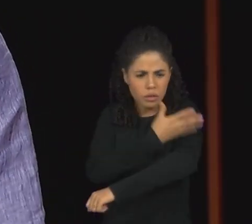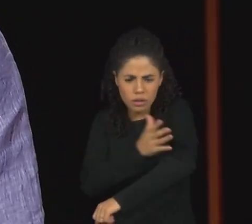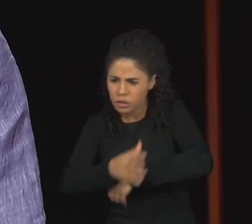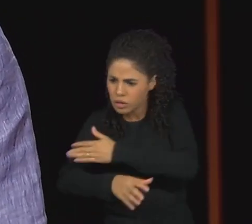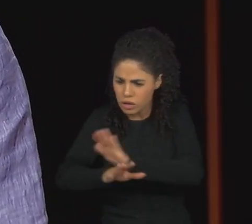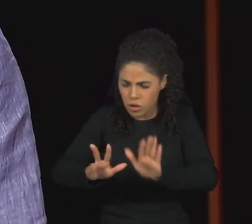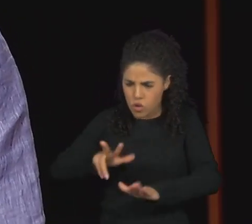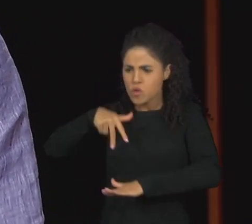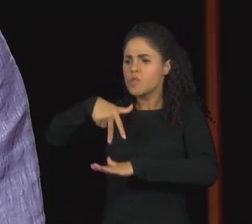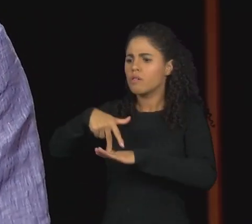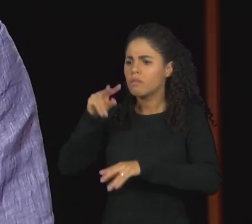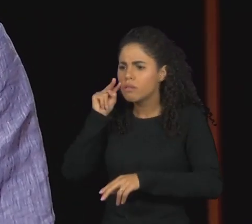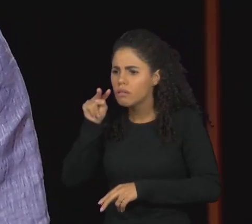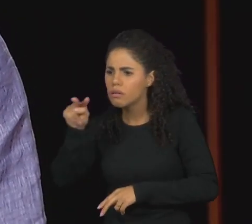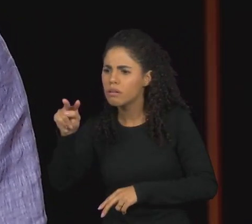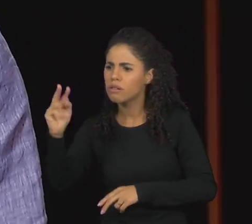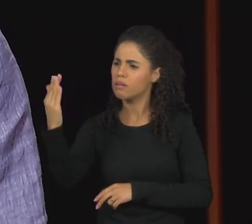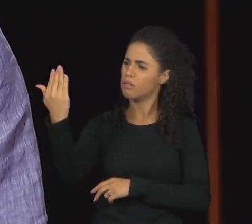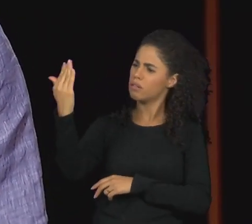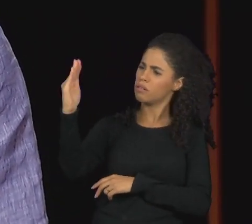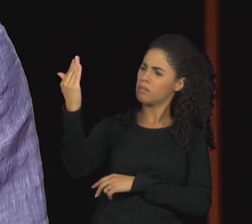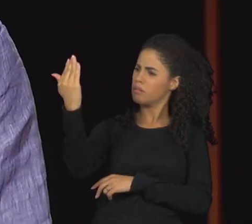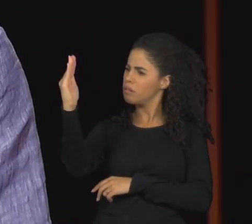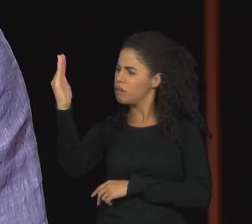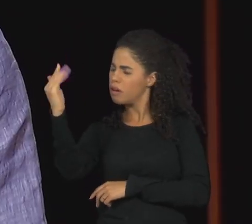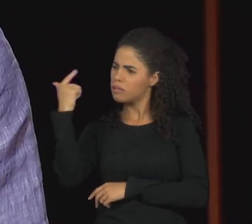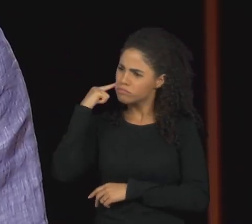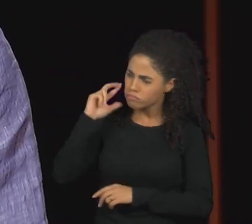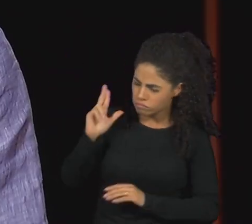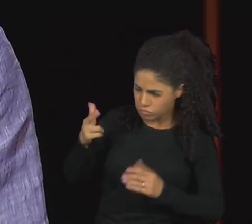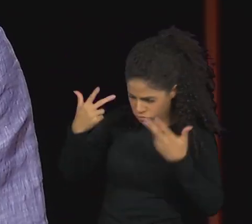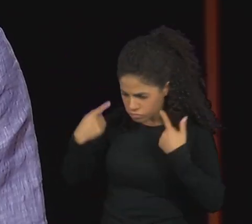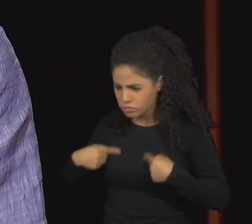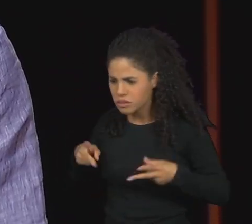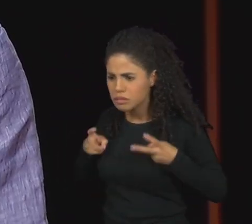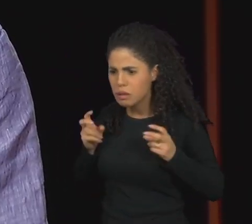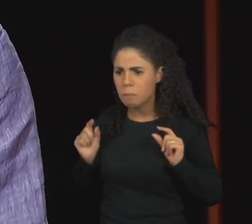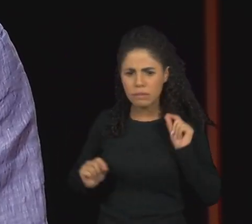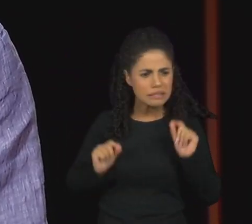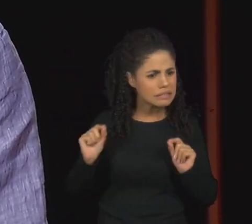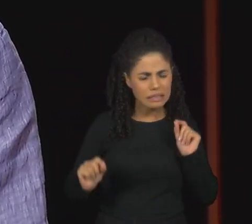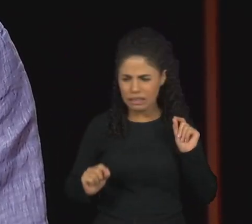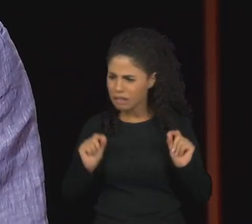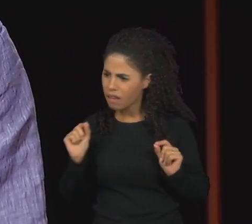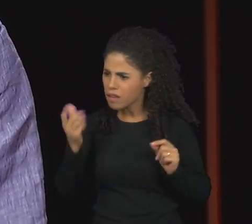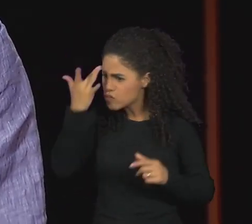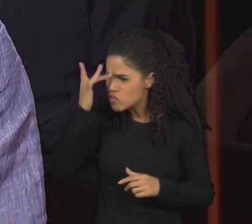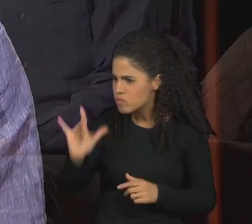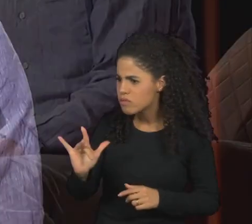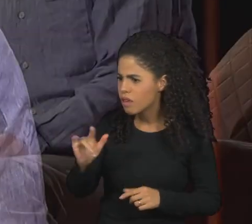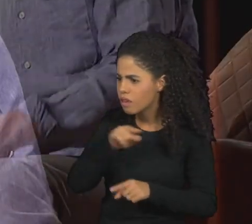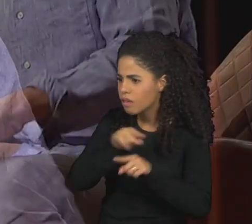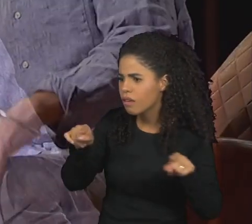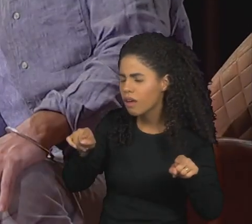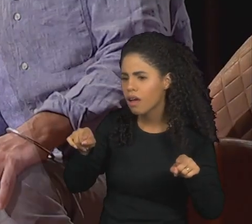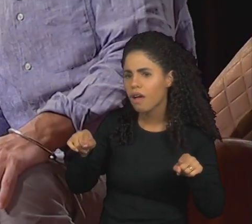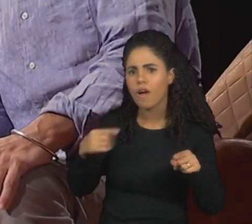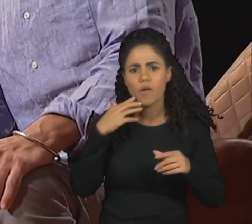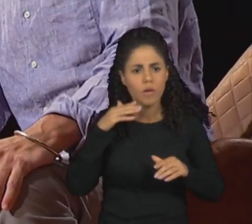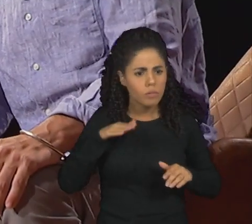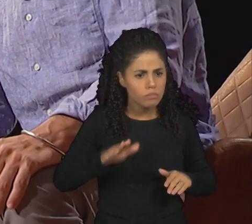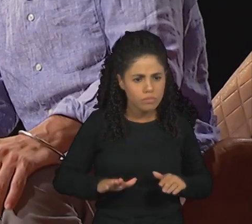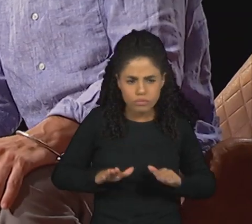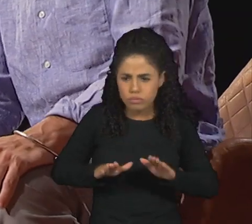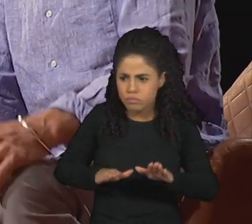Olhando um outro no espelho pendurado, me reconheço, mas não sei quem é. Não ouço passos